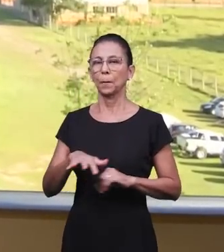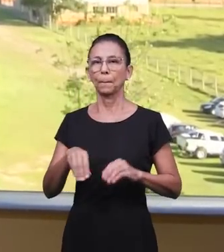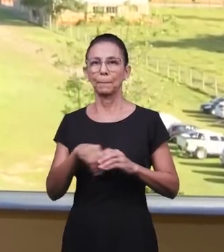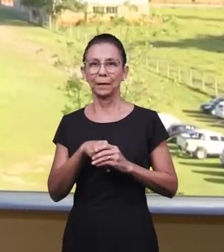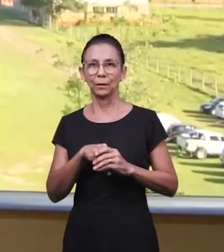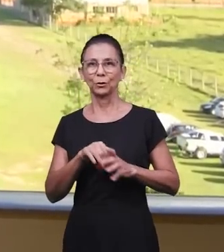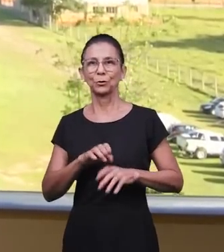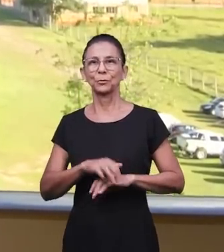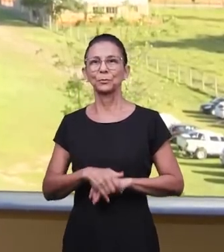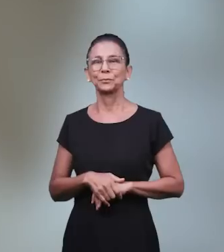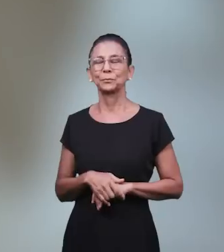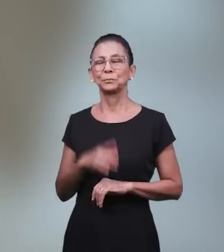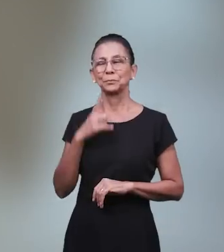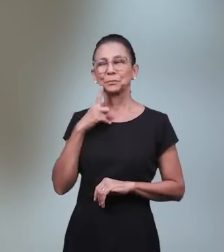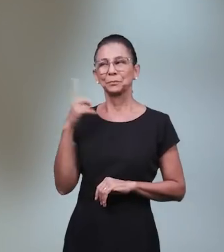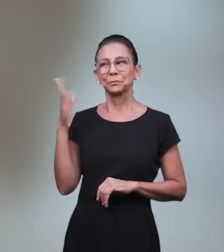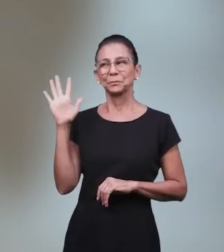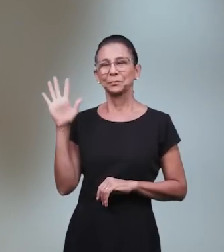deste momento tão especial.